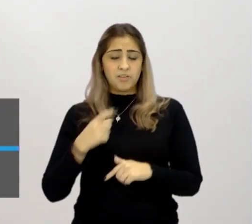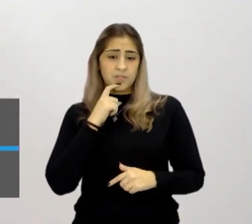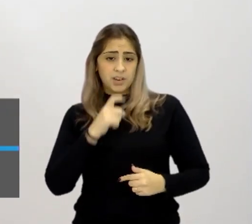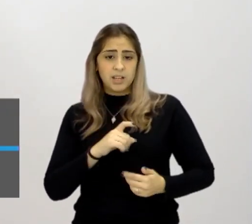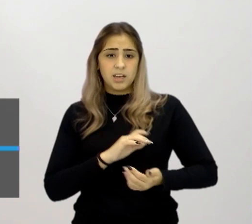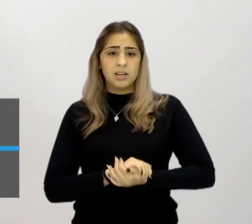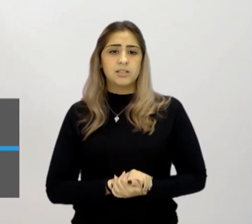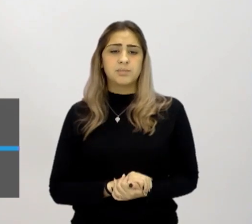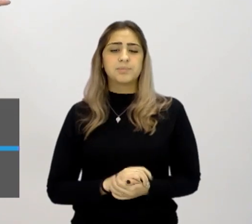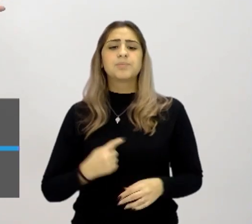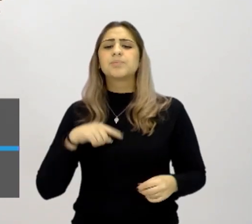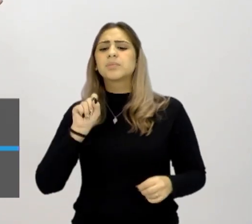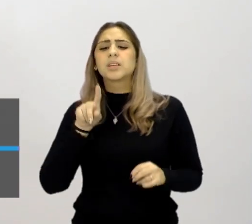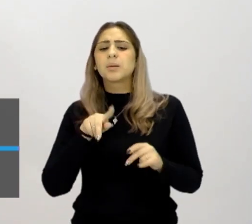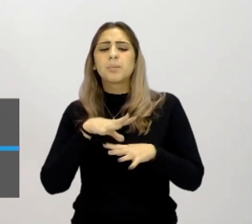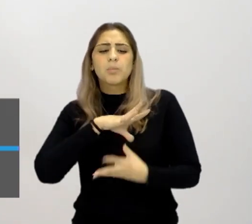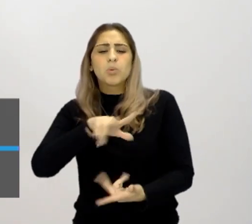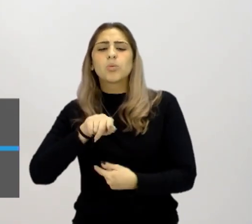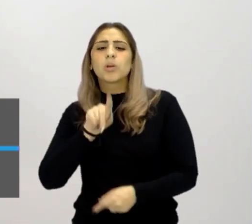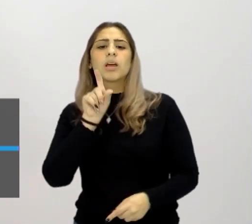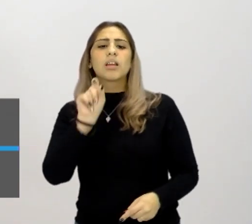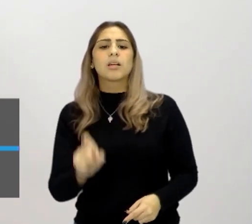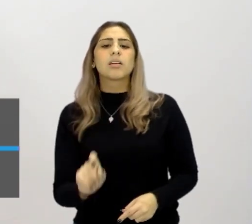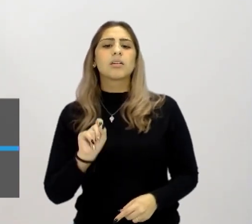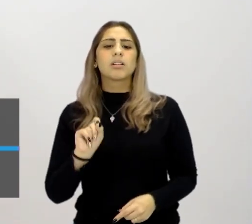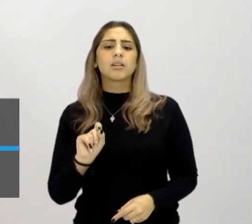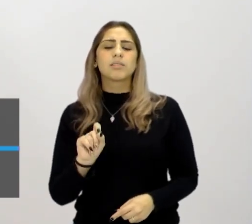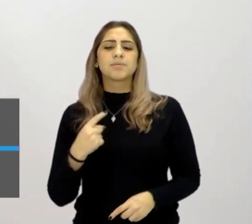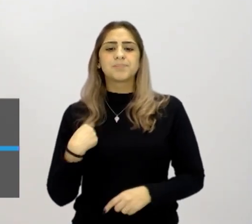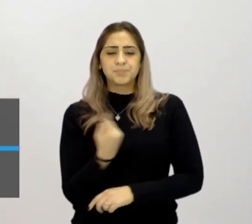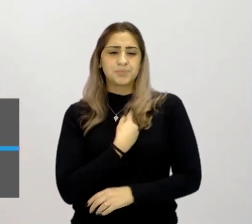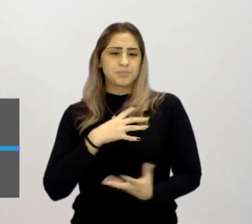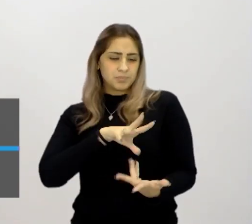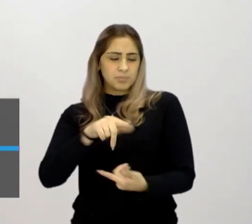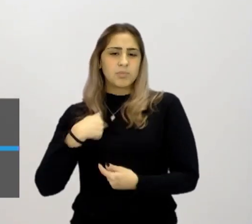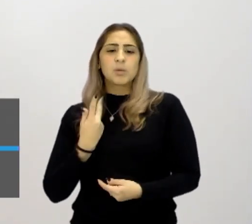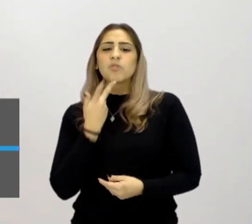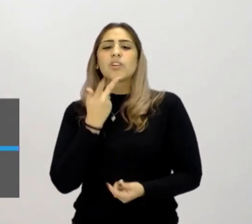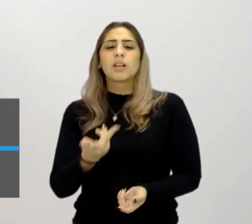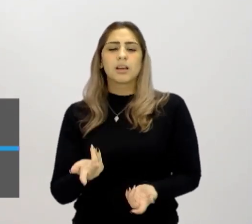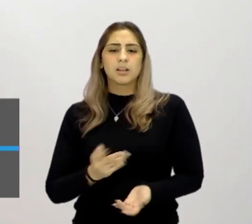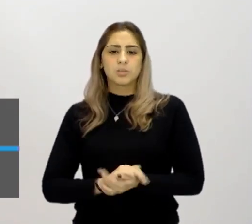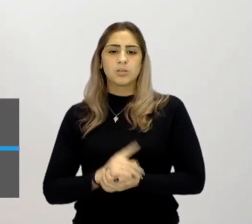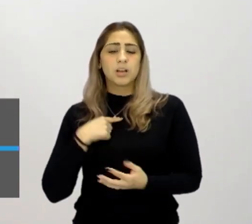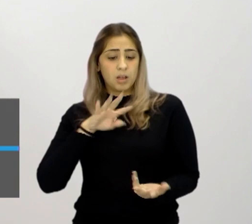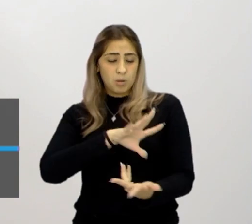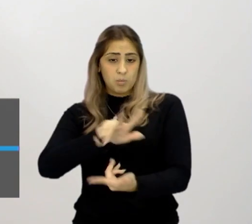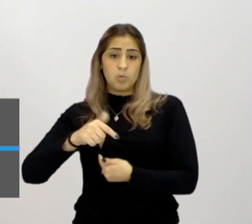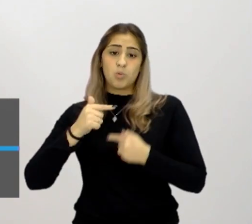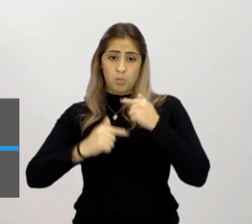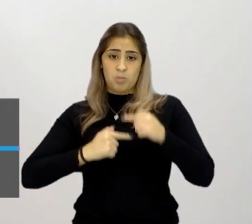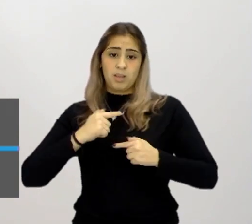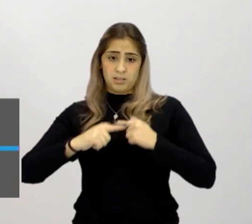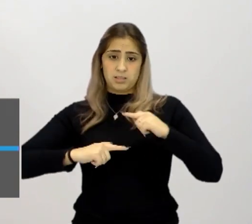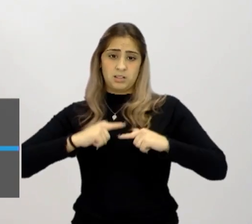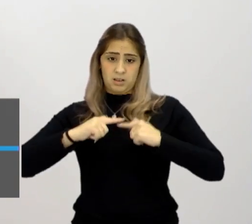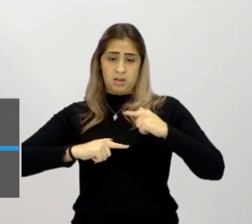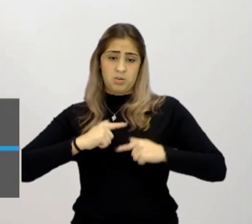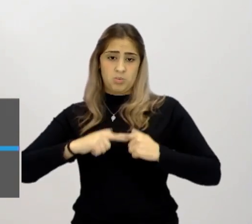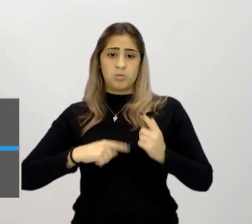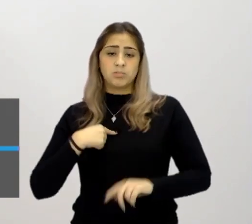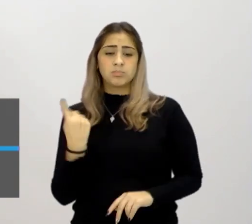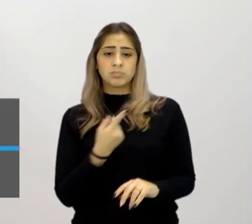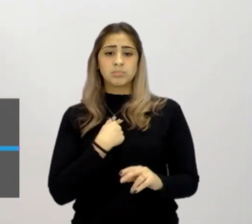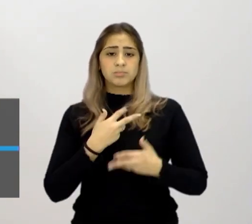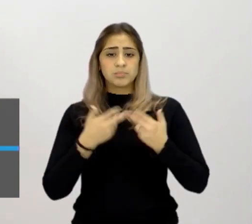né, que mundo é esse, né, que mundo pós-Guerra Fria nós estamos nos referindo? É um mundo globalizado, que inclusive é o recorte, né, da